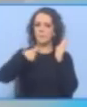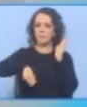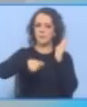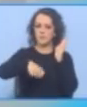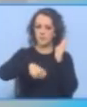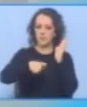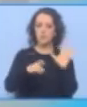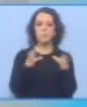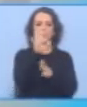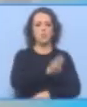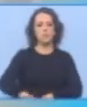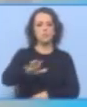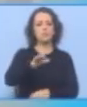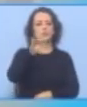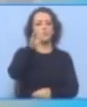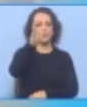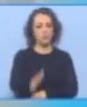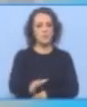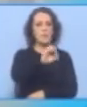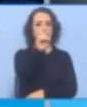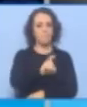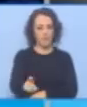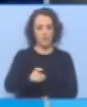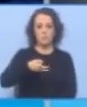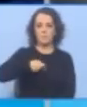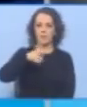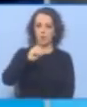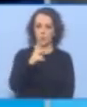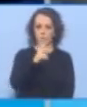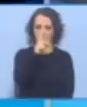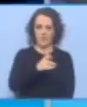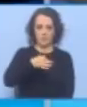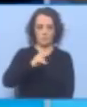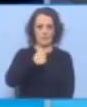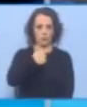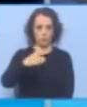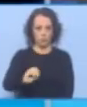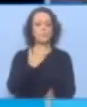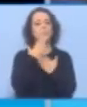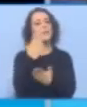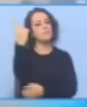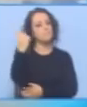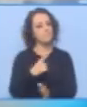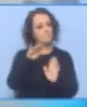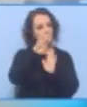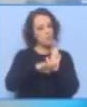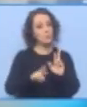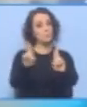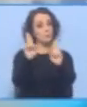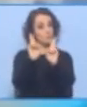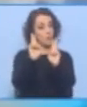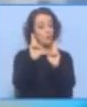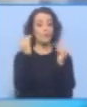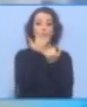de Justiça e Paz, Pedro Vaz Pato. Cumprimento. Muito boa tarde. Obrigado por estar neste programa e votos de um ótimo e